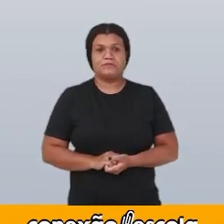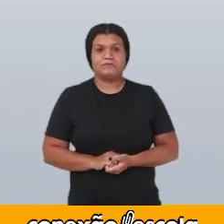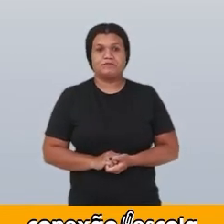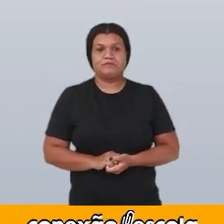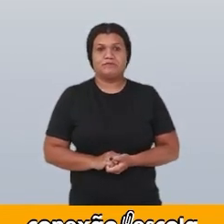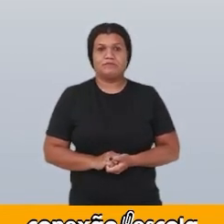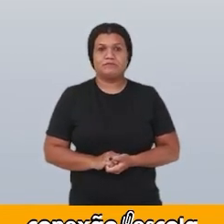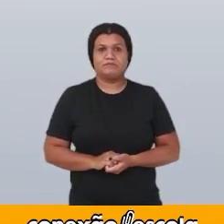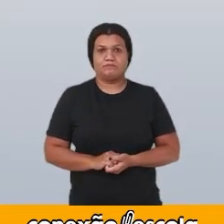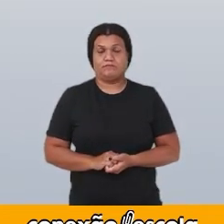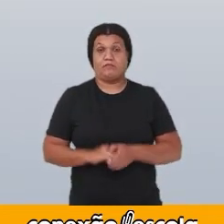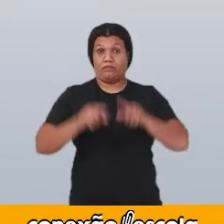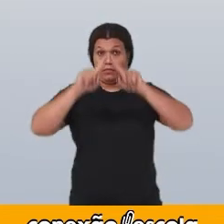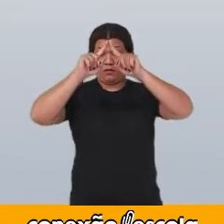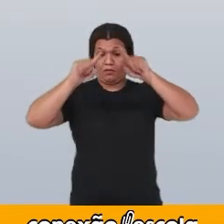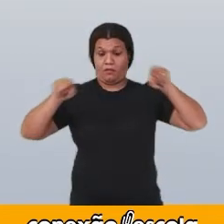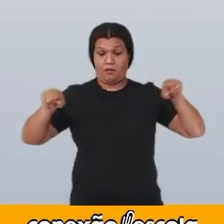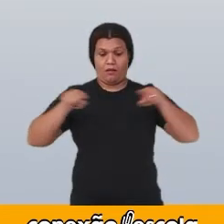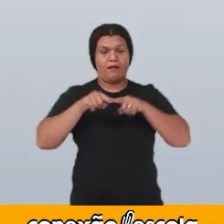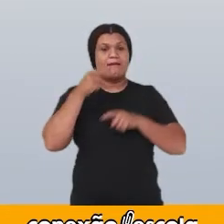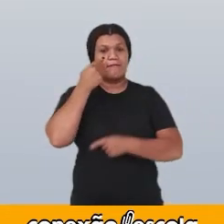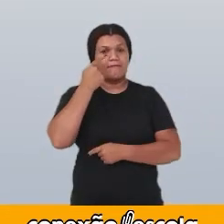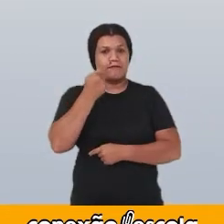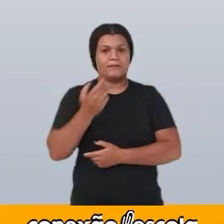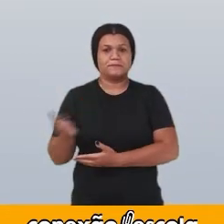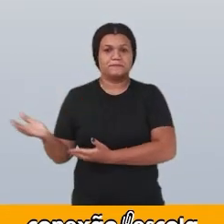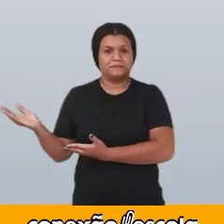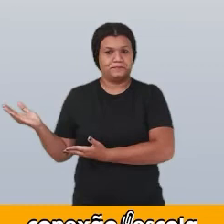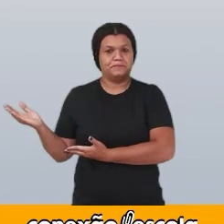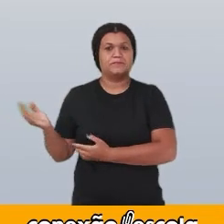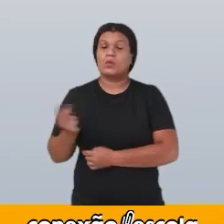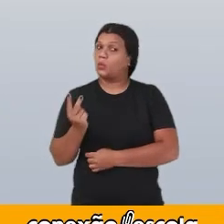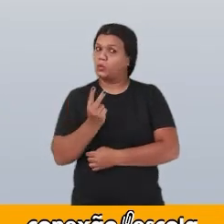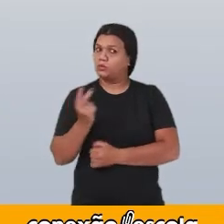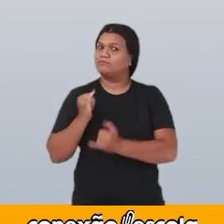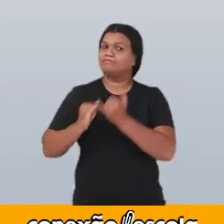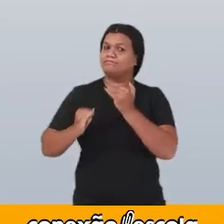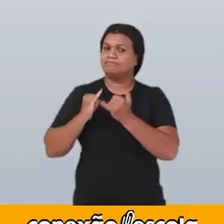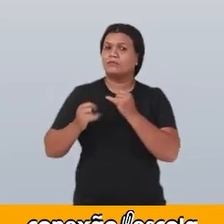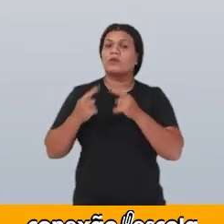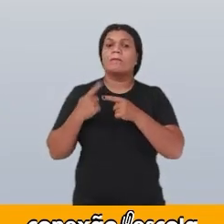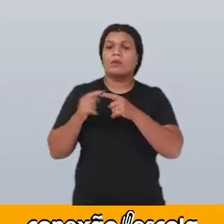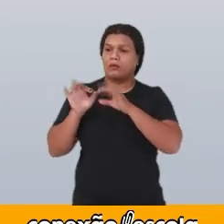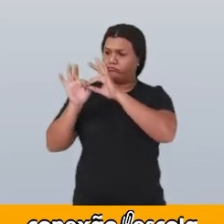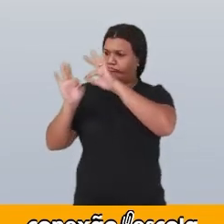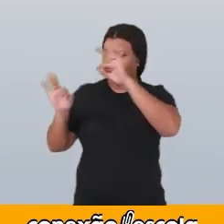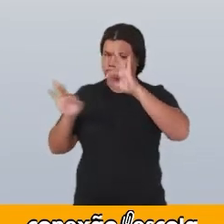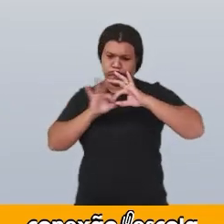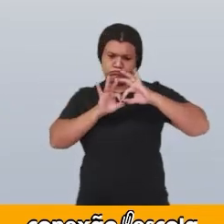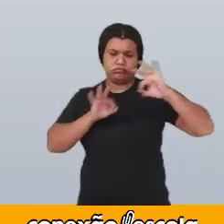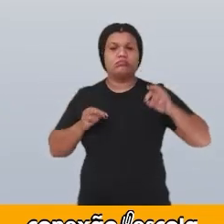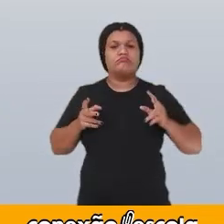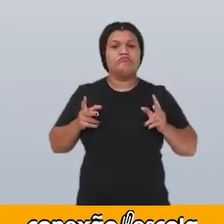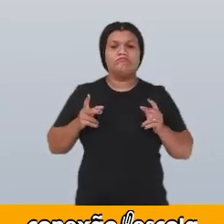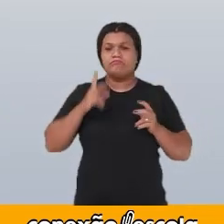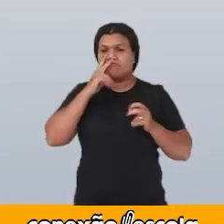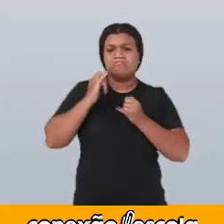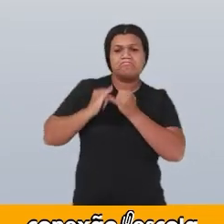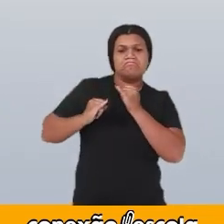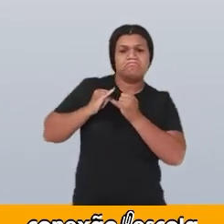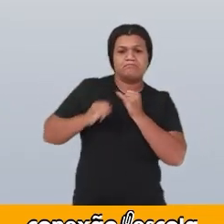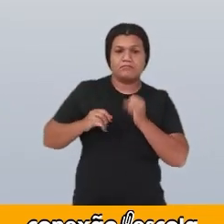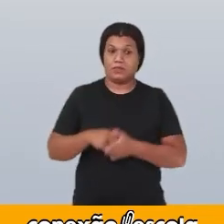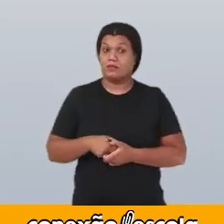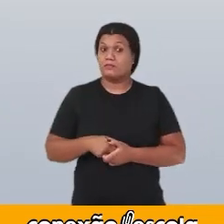Os triângulos a seguir são semelhantes, pois possuem lados com tamanho proporcional. O segundo é